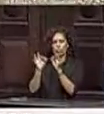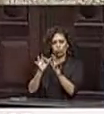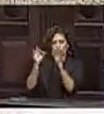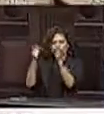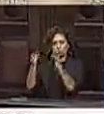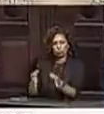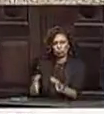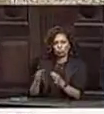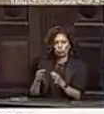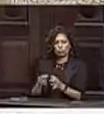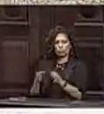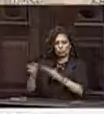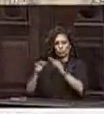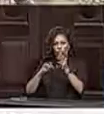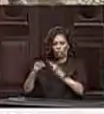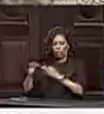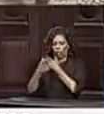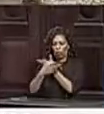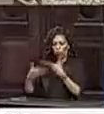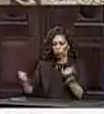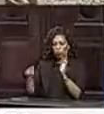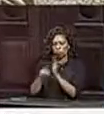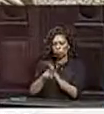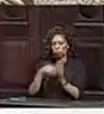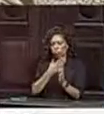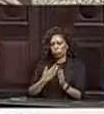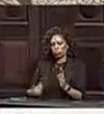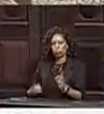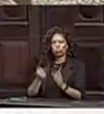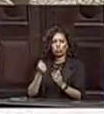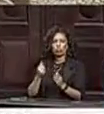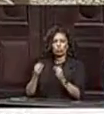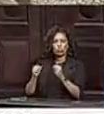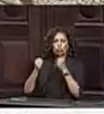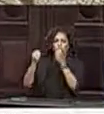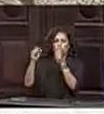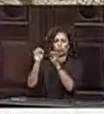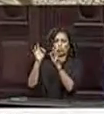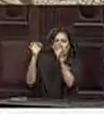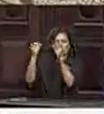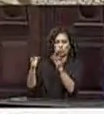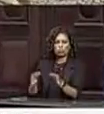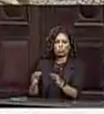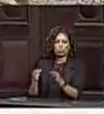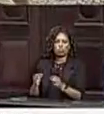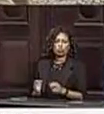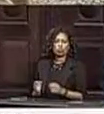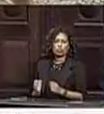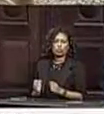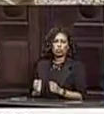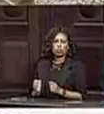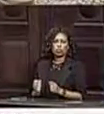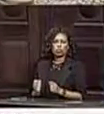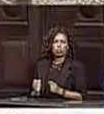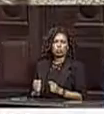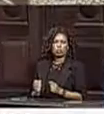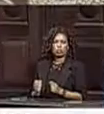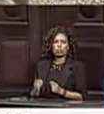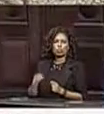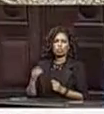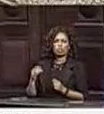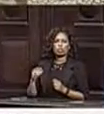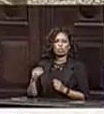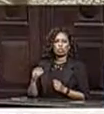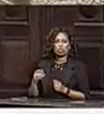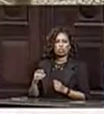realmente o Estado democrático de direito prevalecesse na nossa terra, né? Então o K.O. deve-se